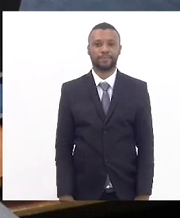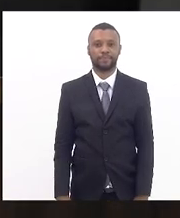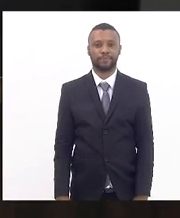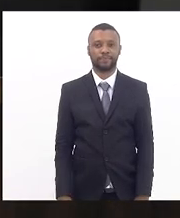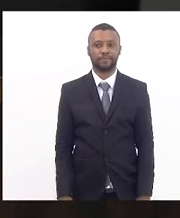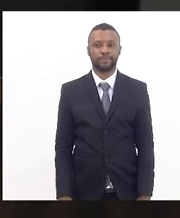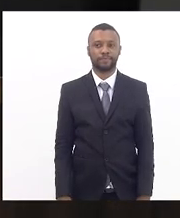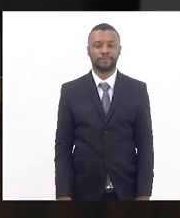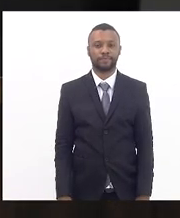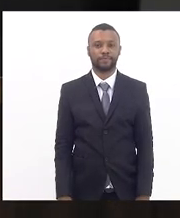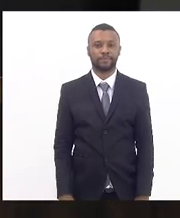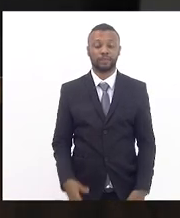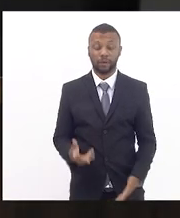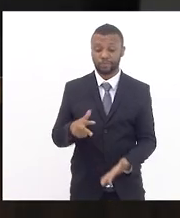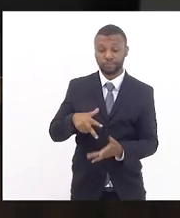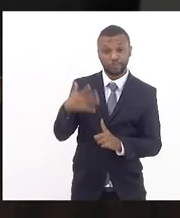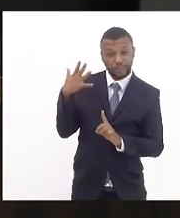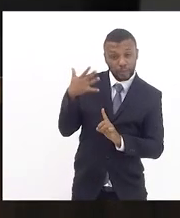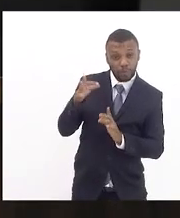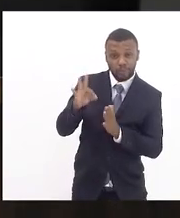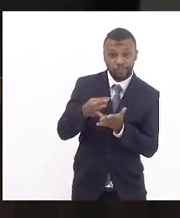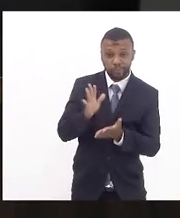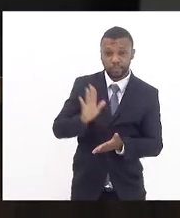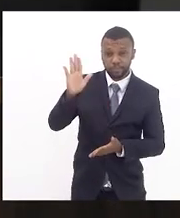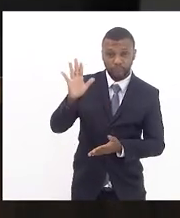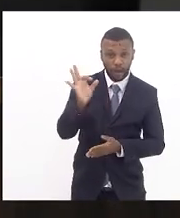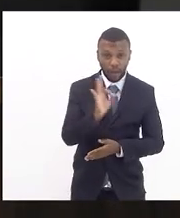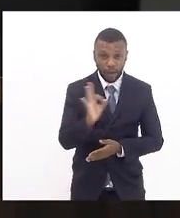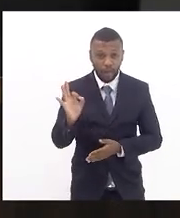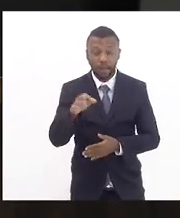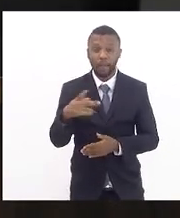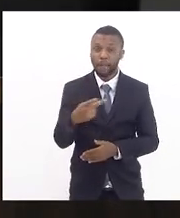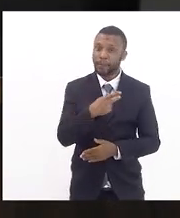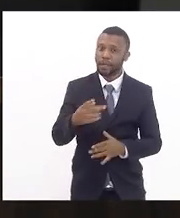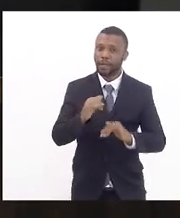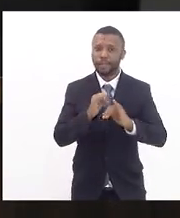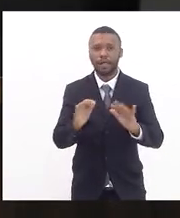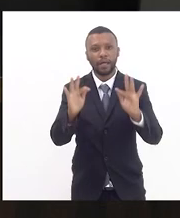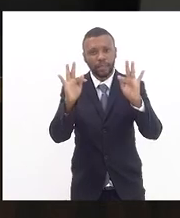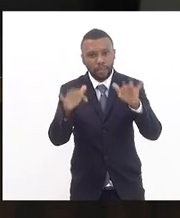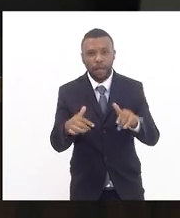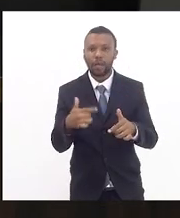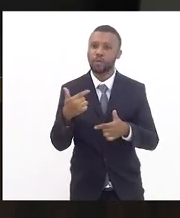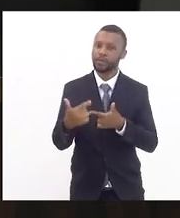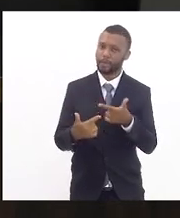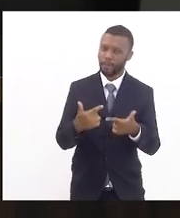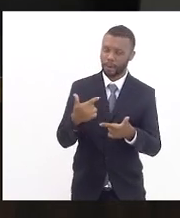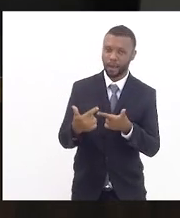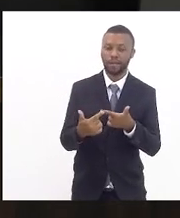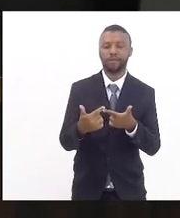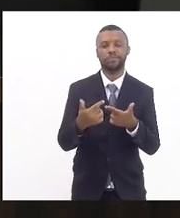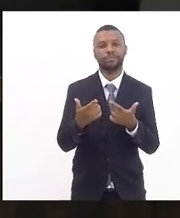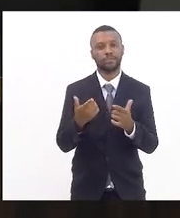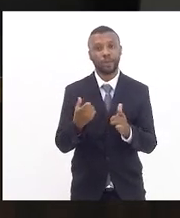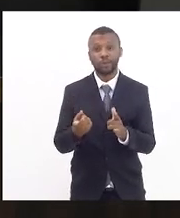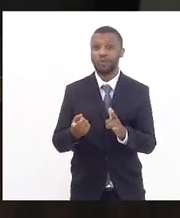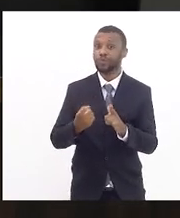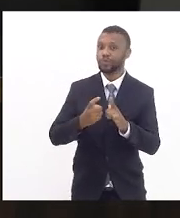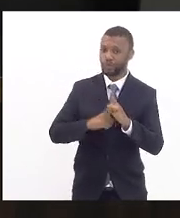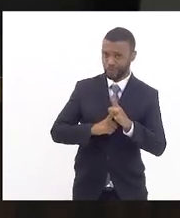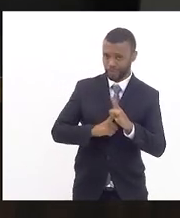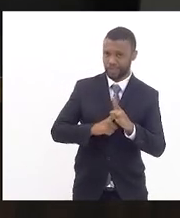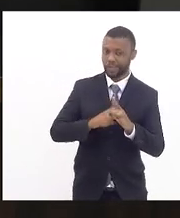E não havendo mais oradores inscritos, a presidência encerra os trabalhos, suspendendo os mesmos